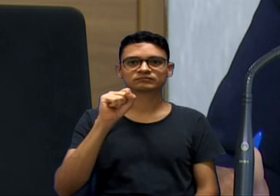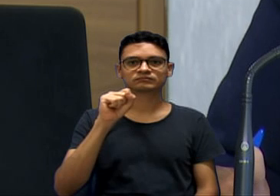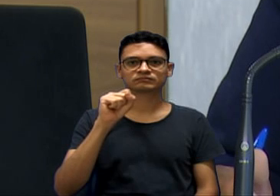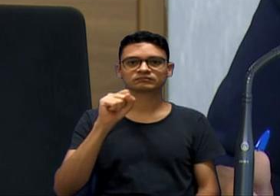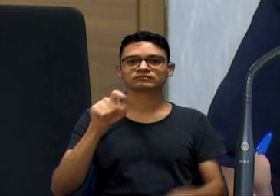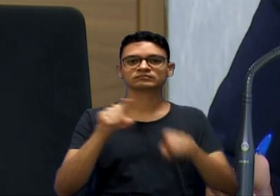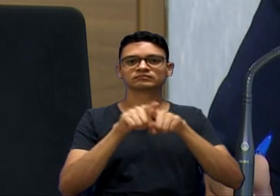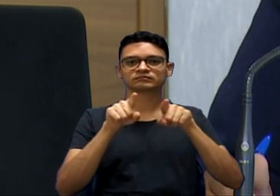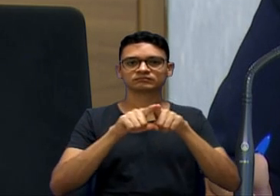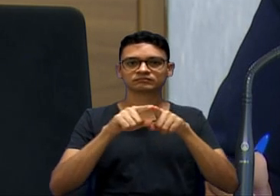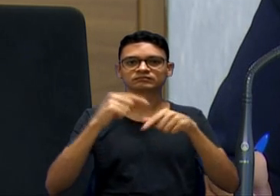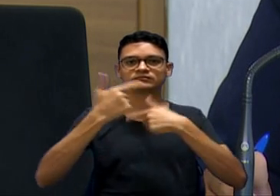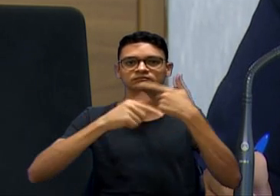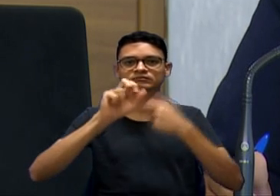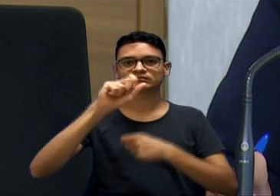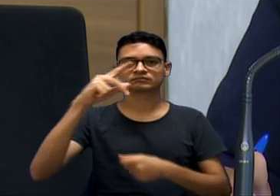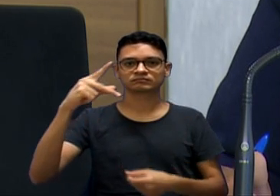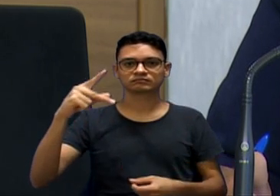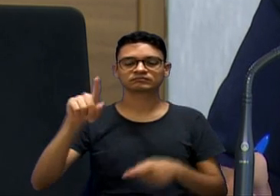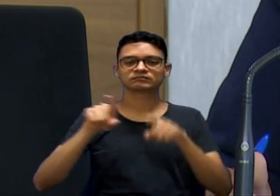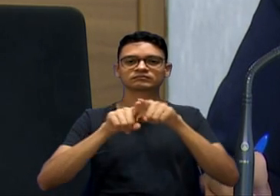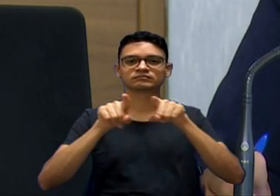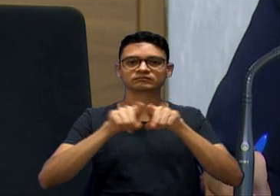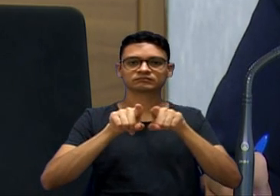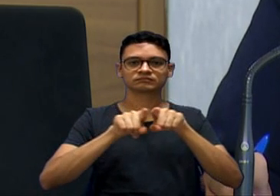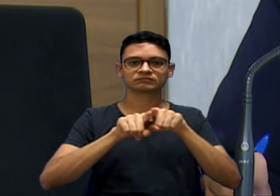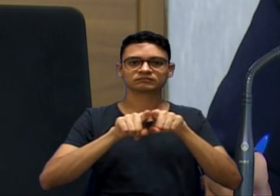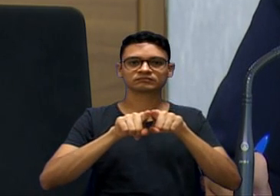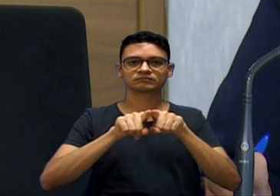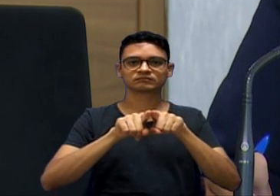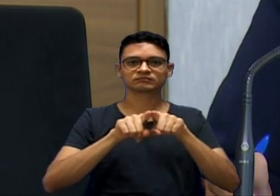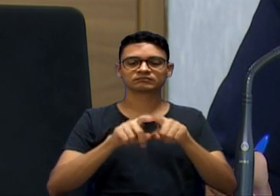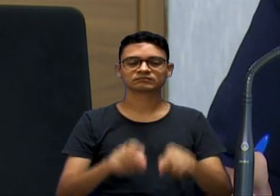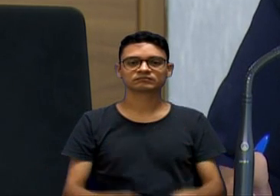também que está participando pelo aplicativo também.